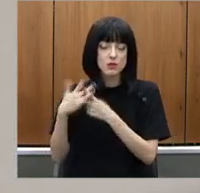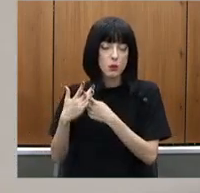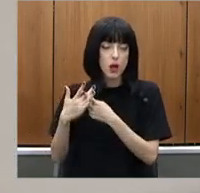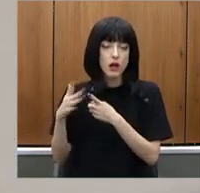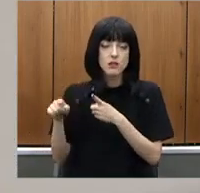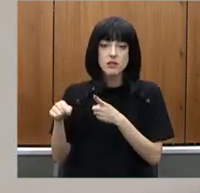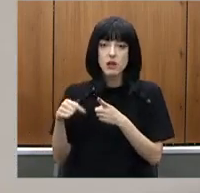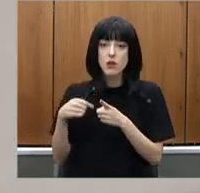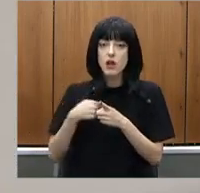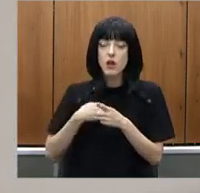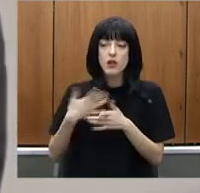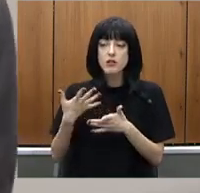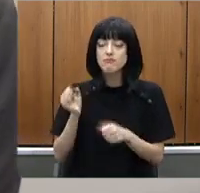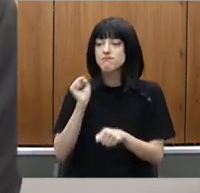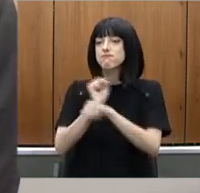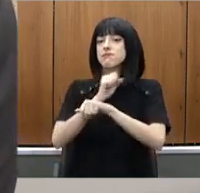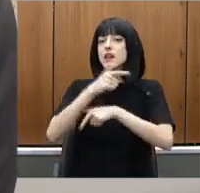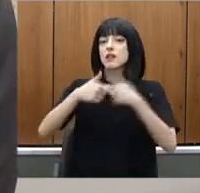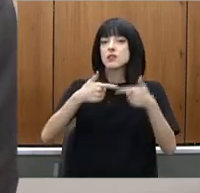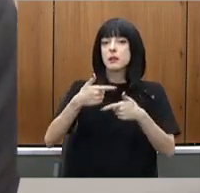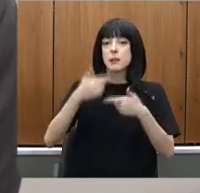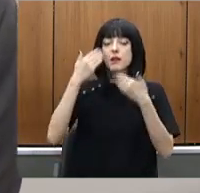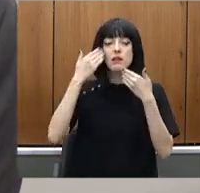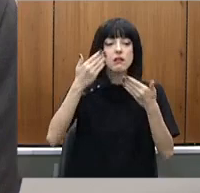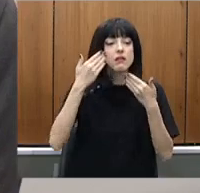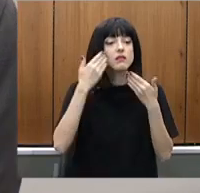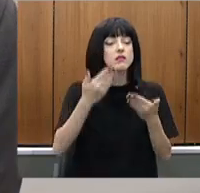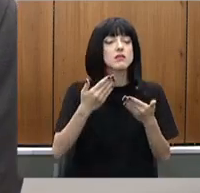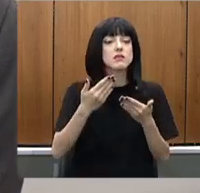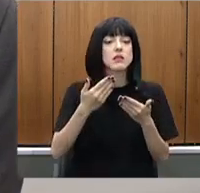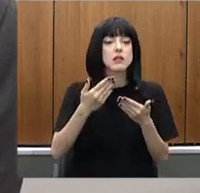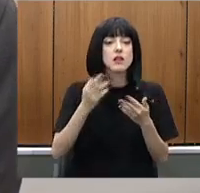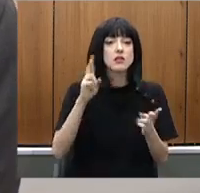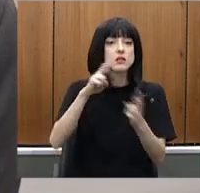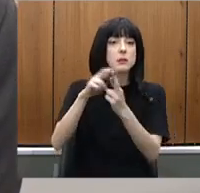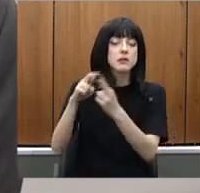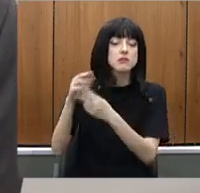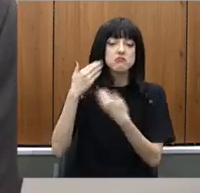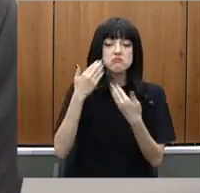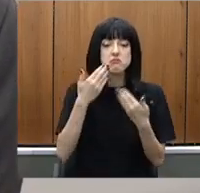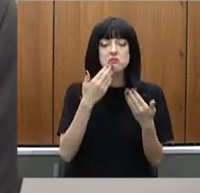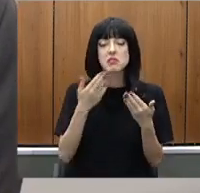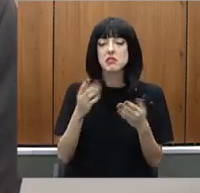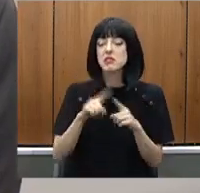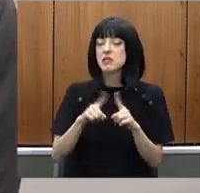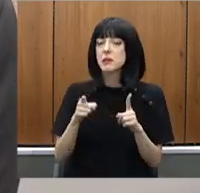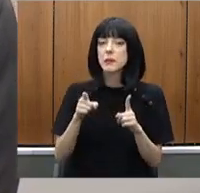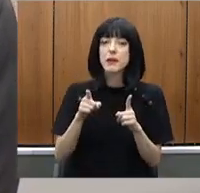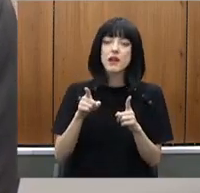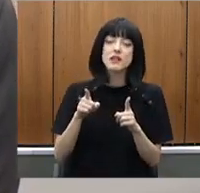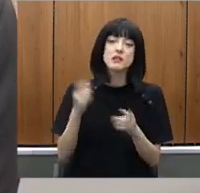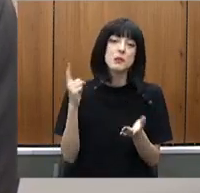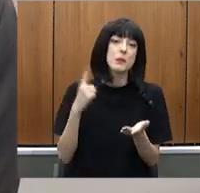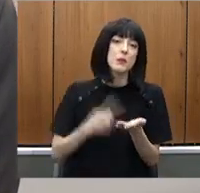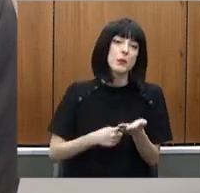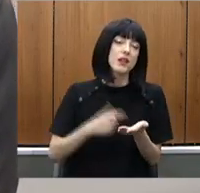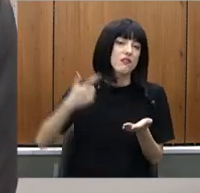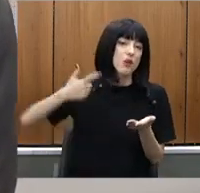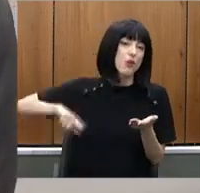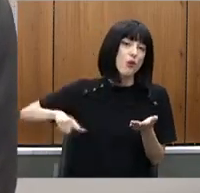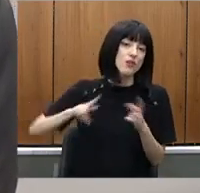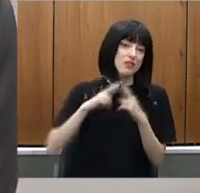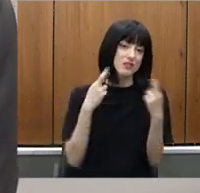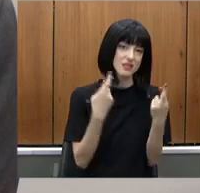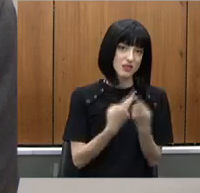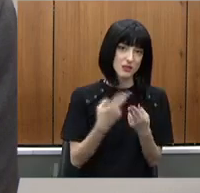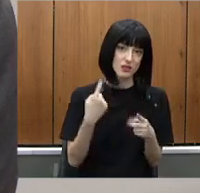agradeceria os representantes marcava outra audiência para que os titulares aqui Viesse Seplag fazendo na